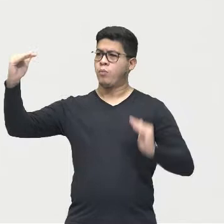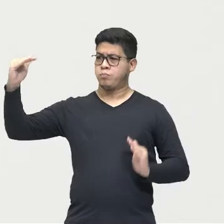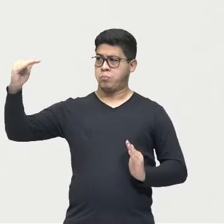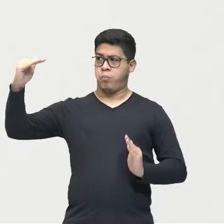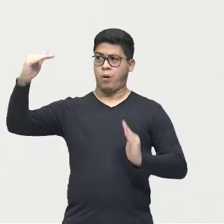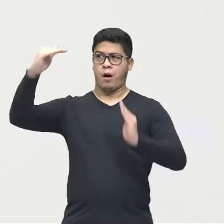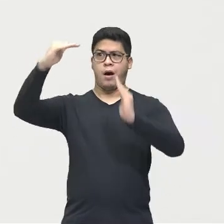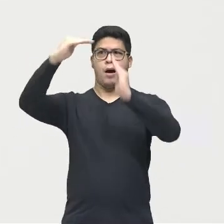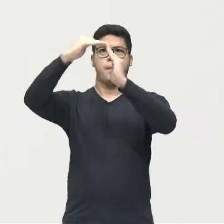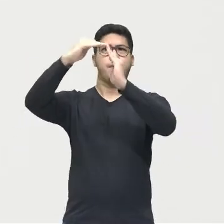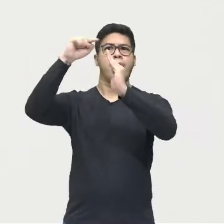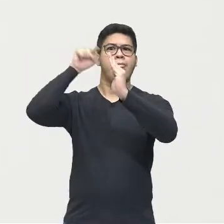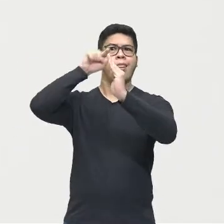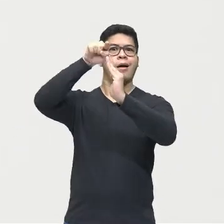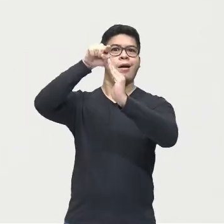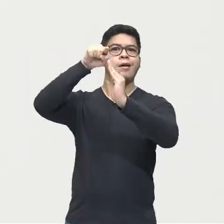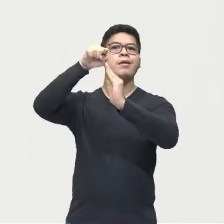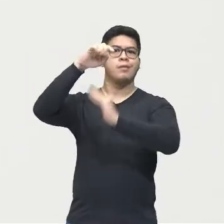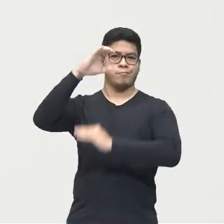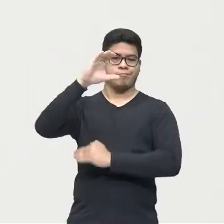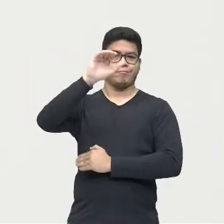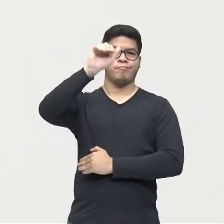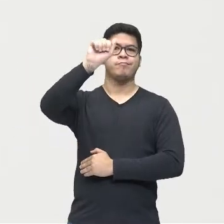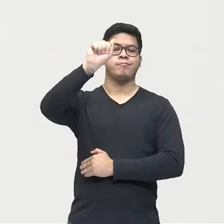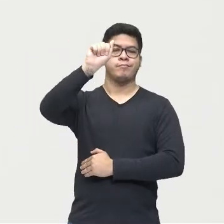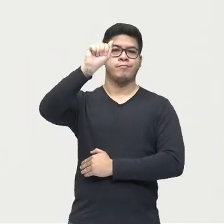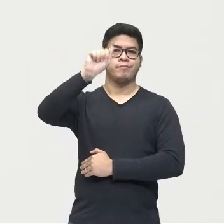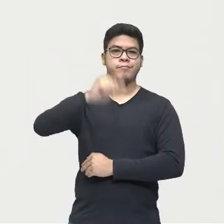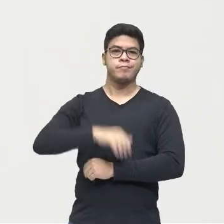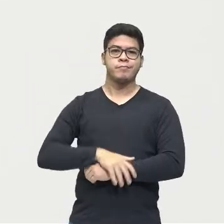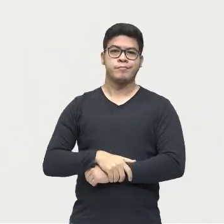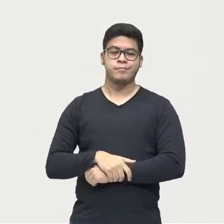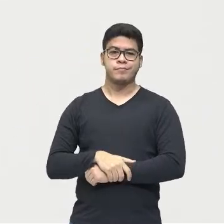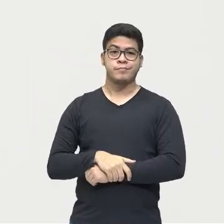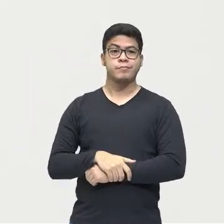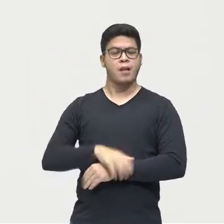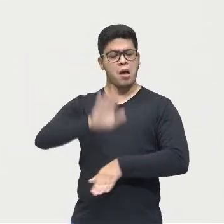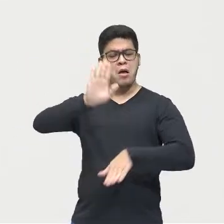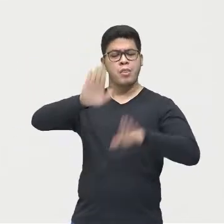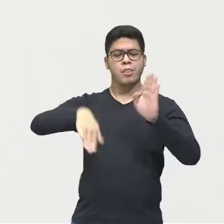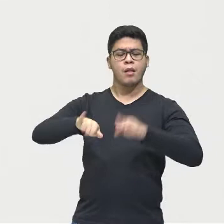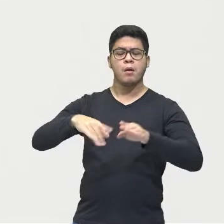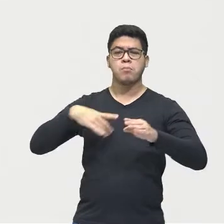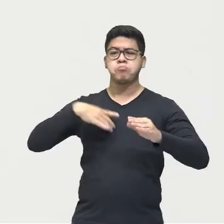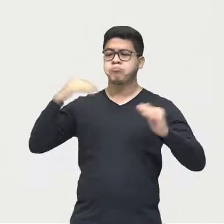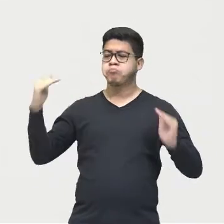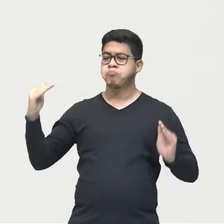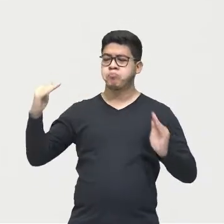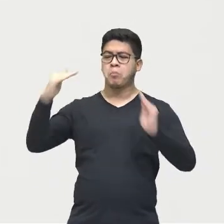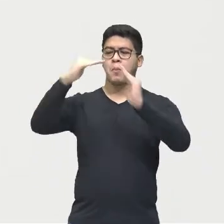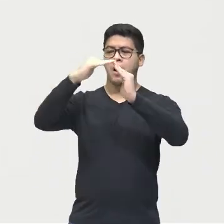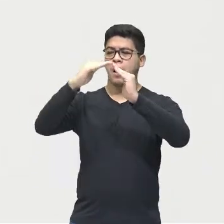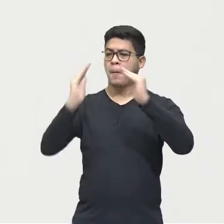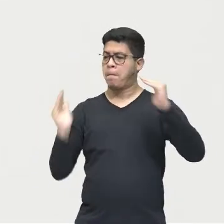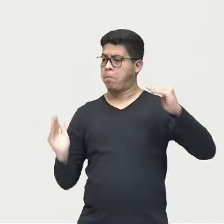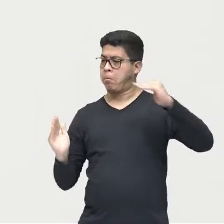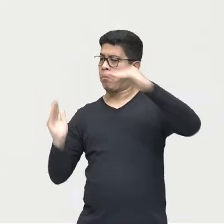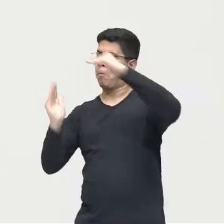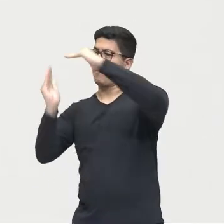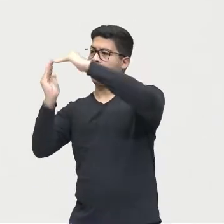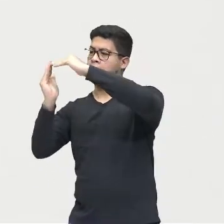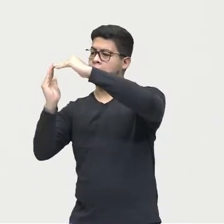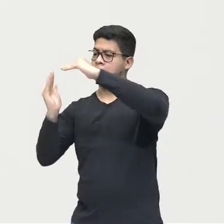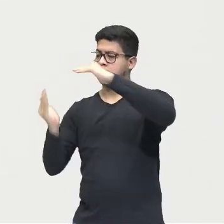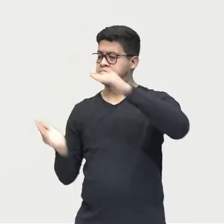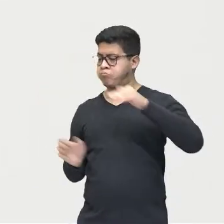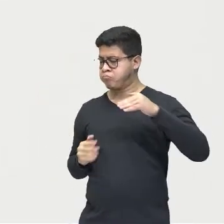com a interseção do segmento AD, forma o vértice A. O segmento BC